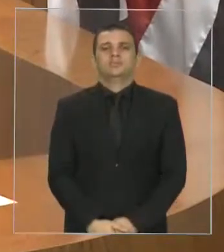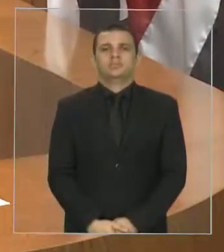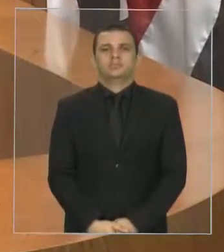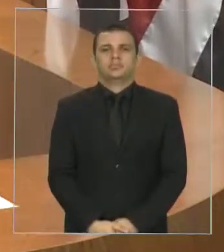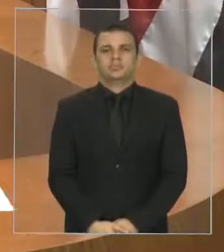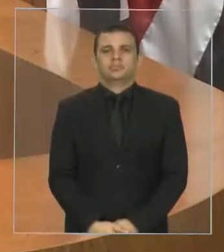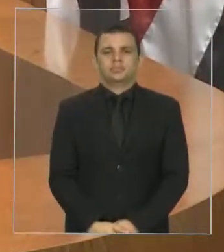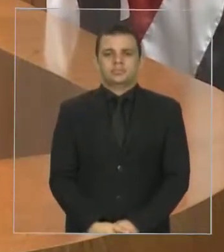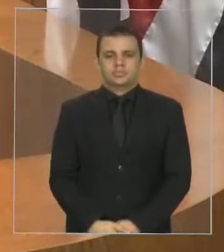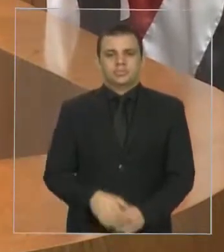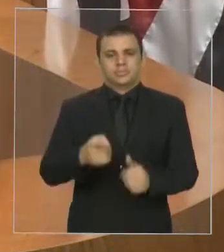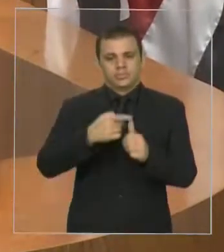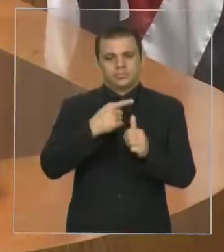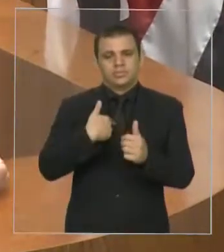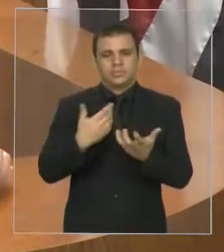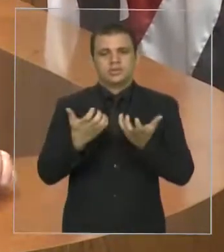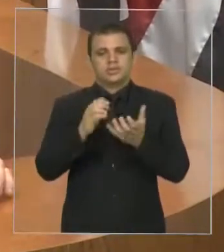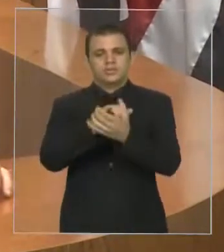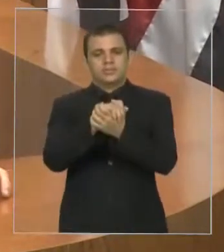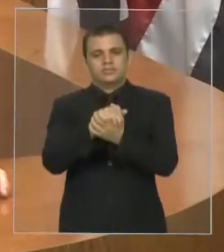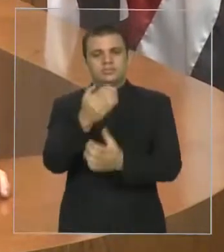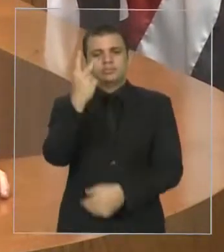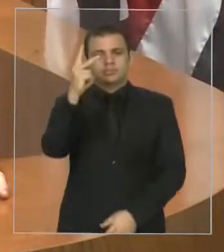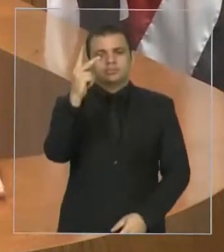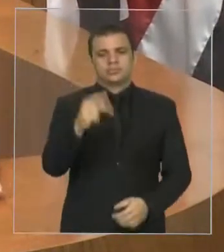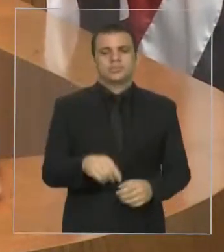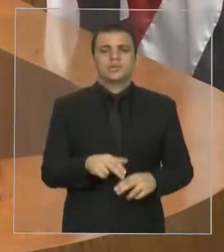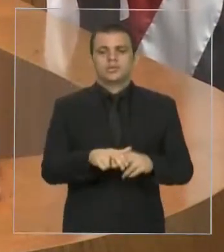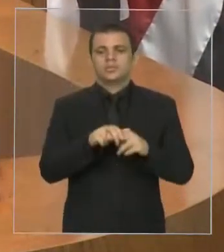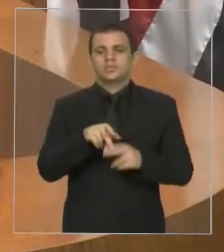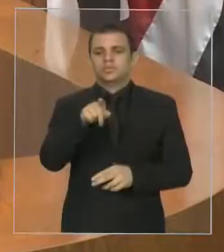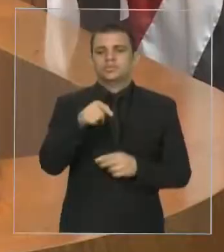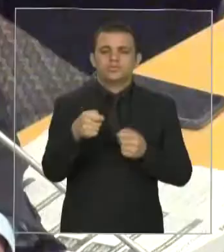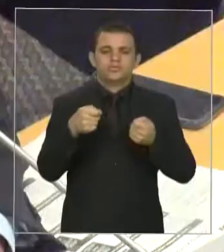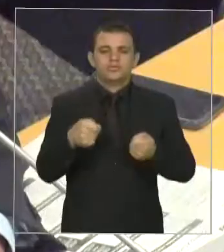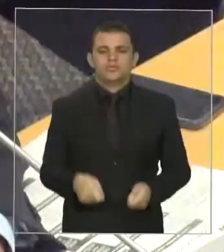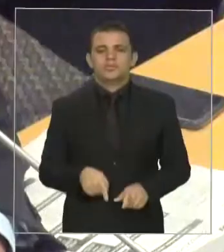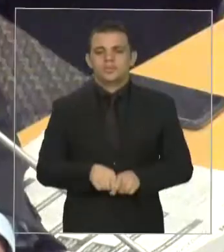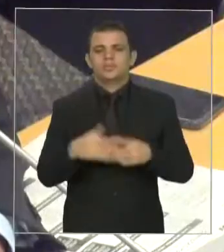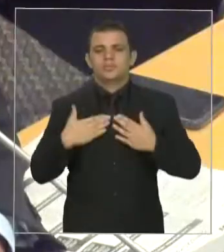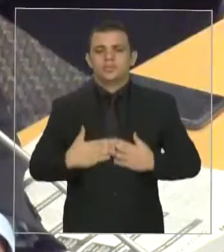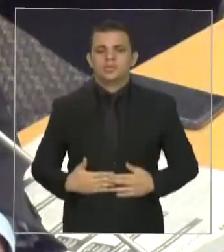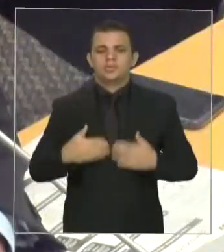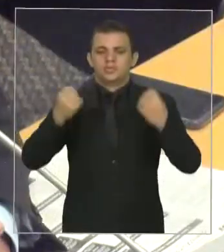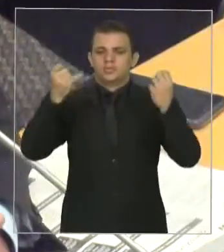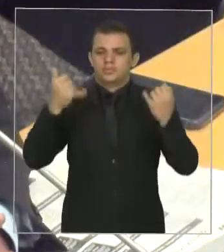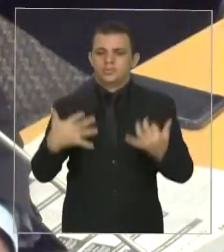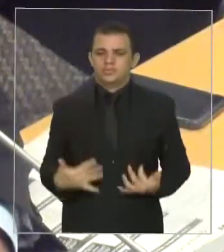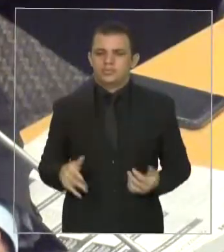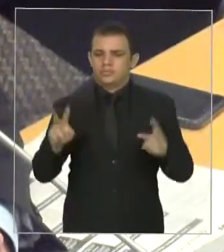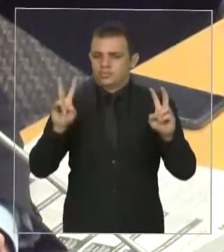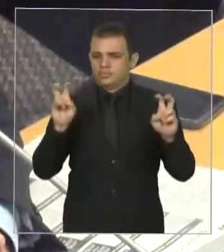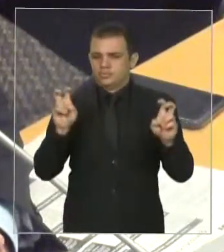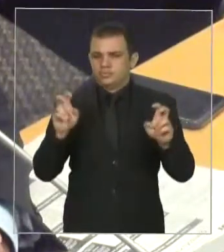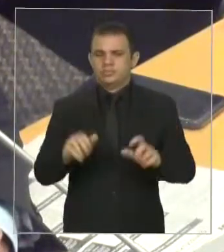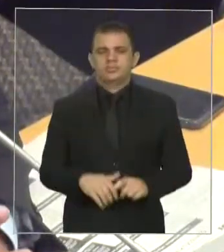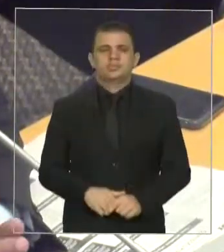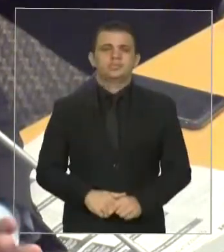Primeiro, cumprimentá-lo pela firmeza, pela serenidade com que vem discutir esse